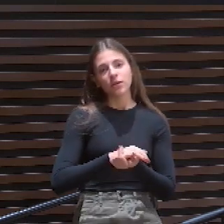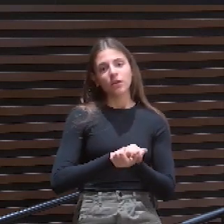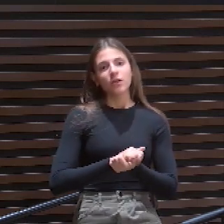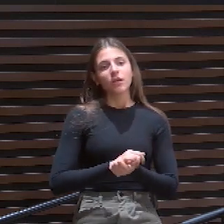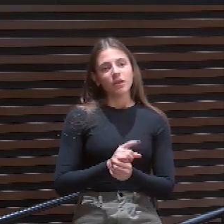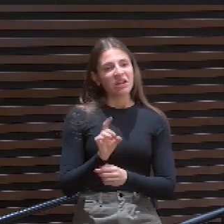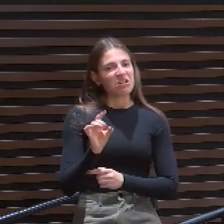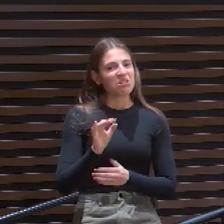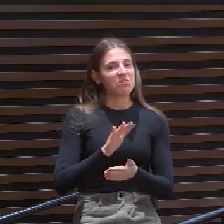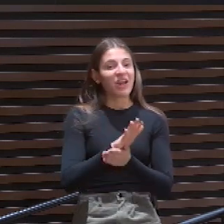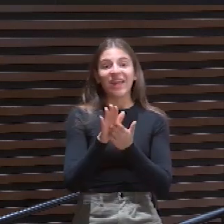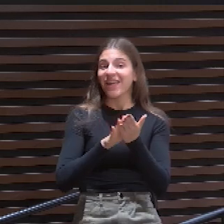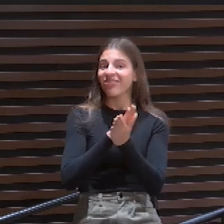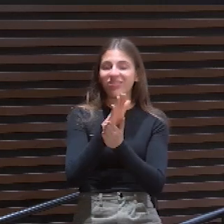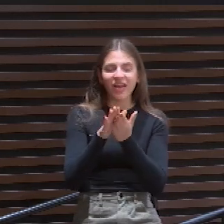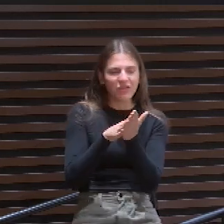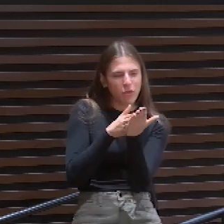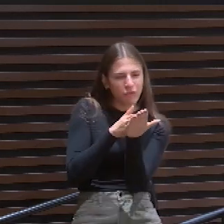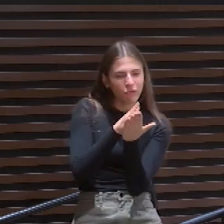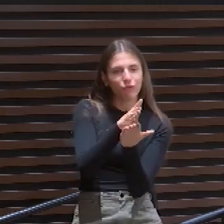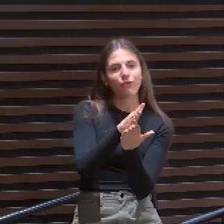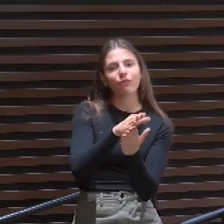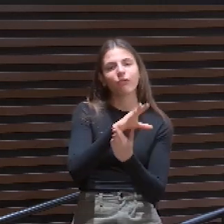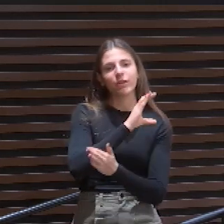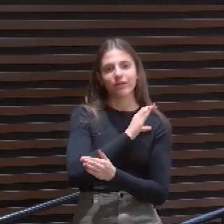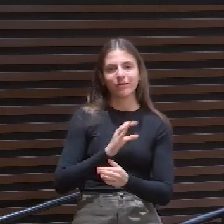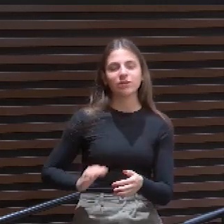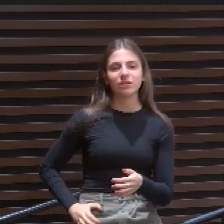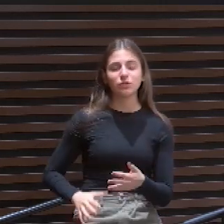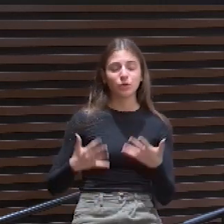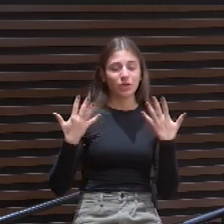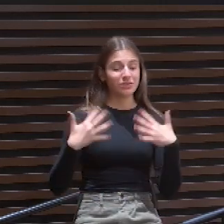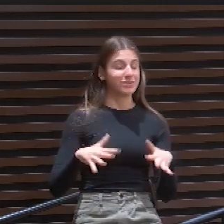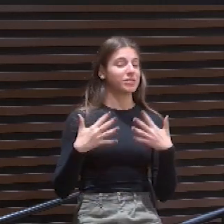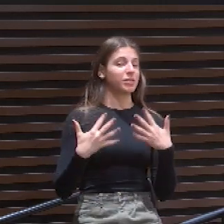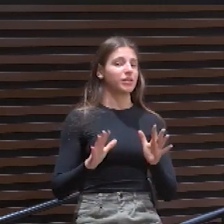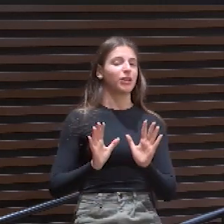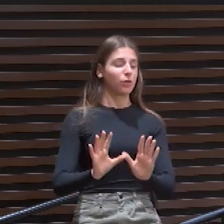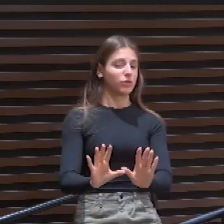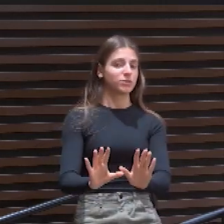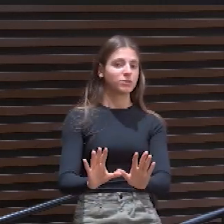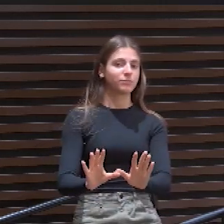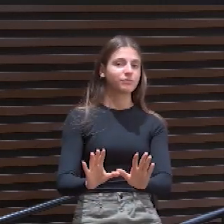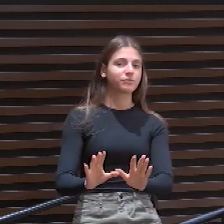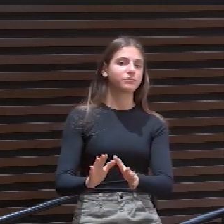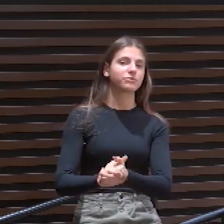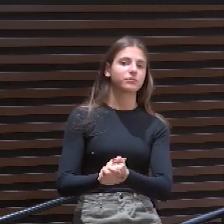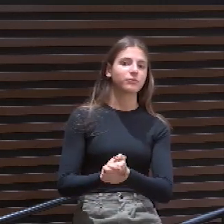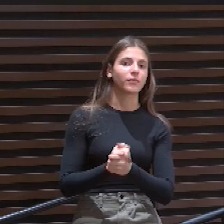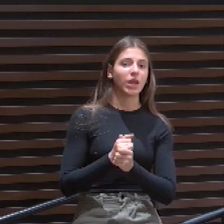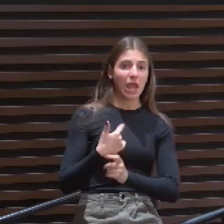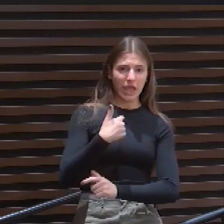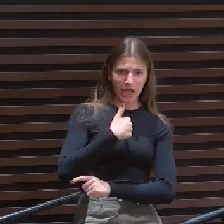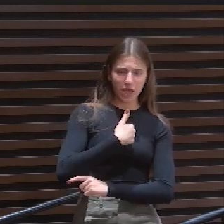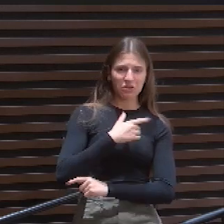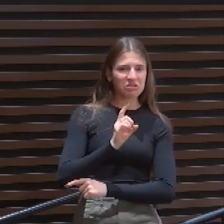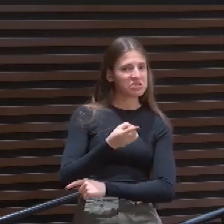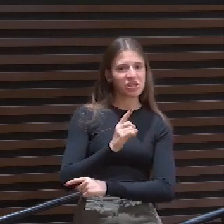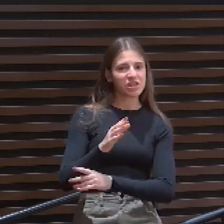não é nada centrada em Cristo, escandalosa, não chamar esse